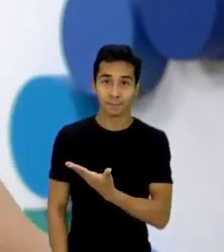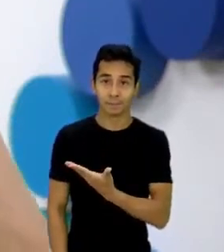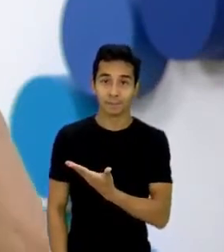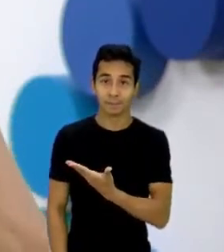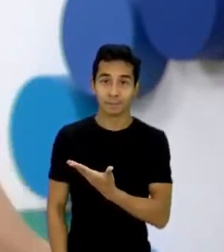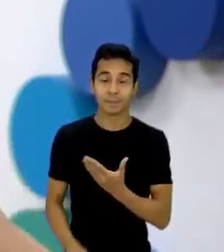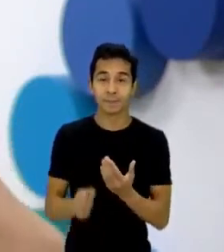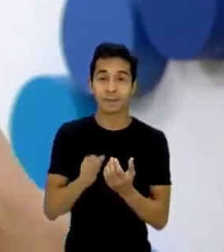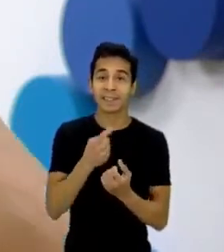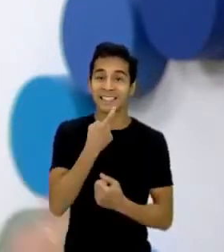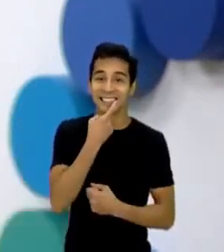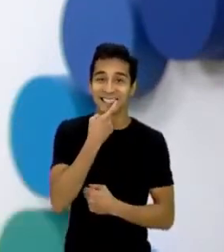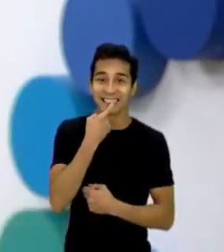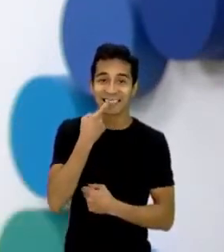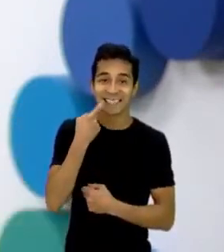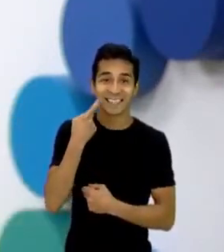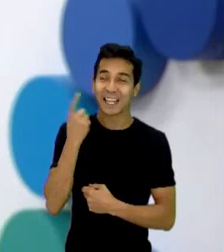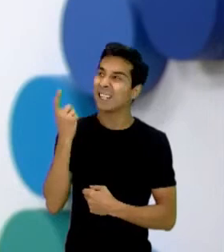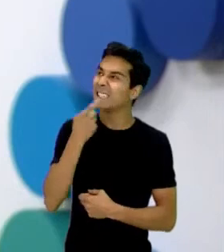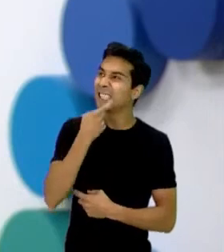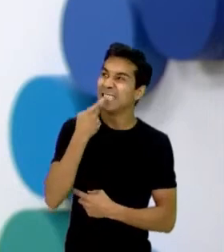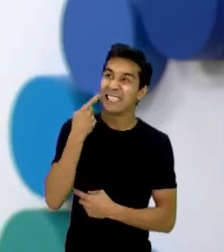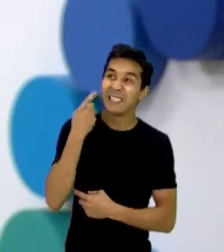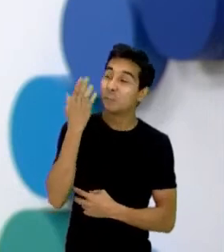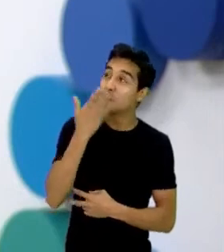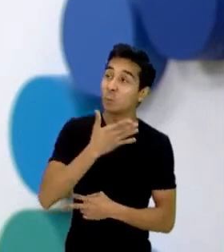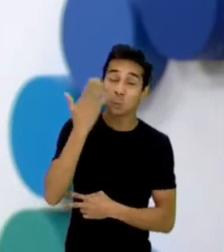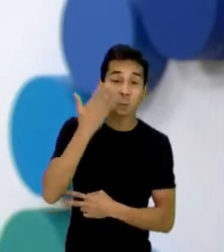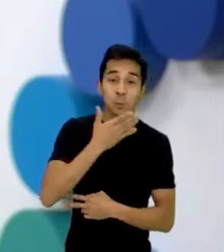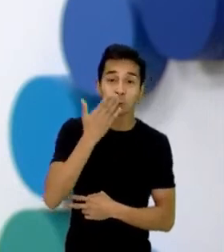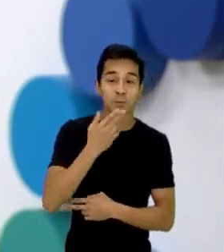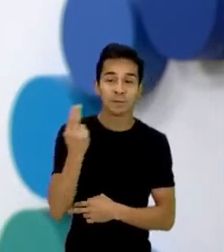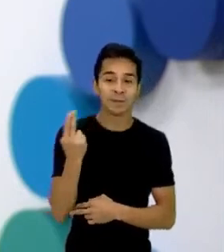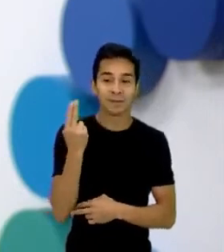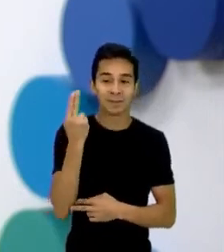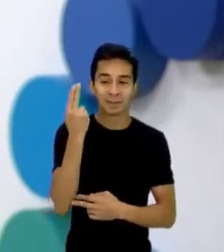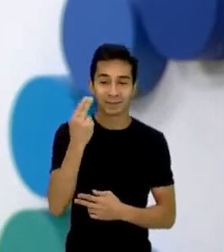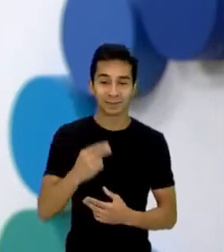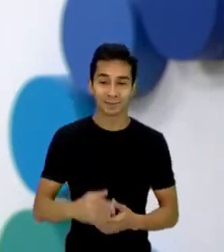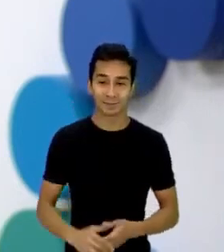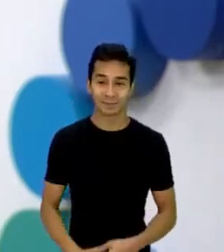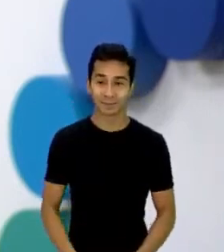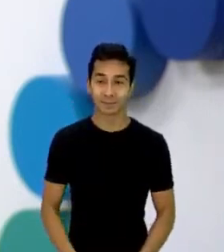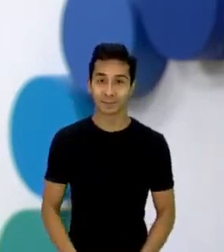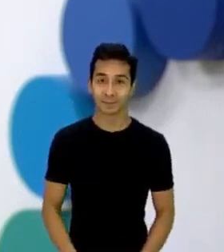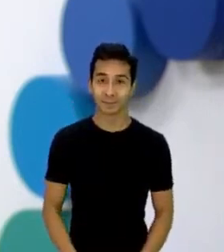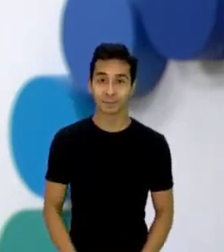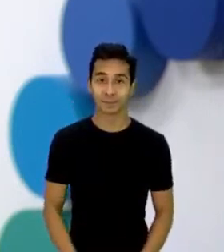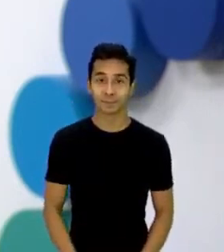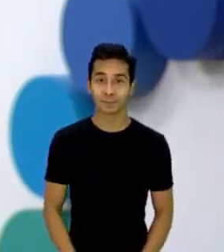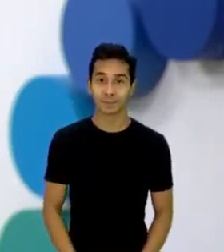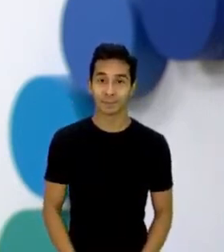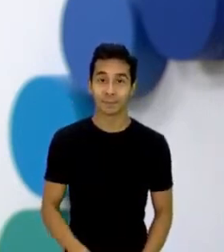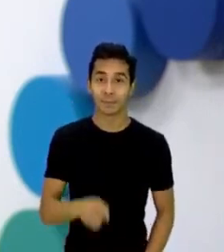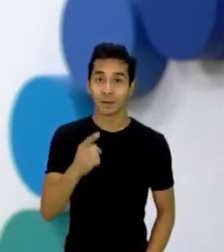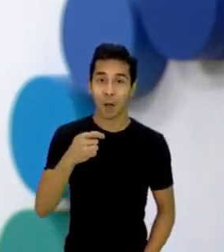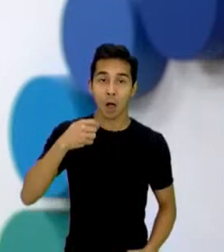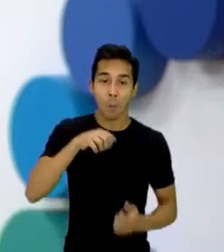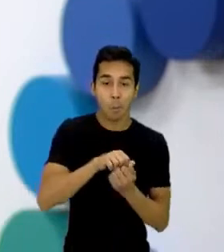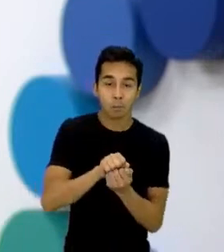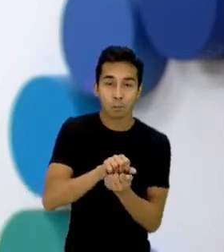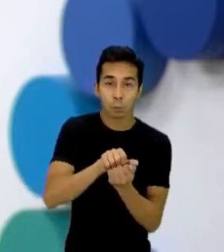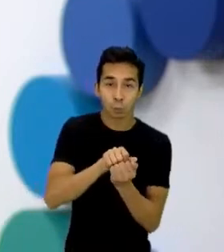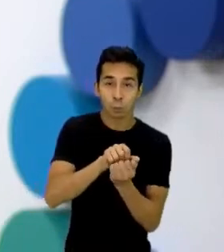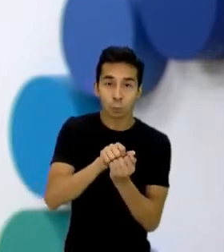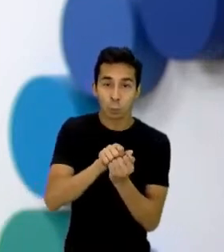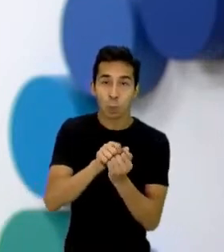você tem os dentes, aqui não dá para ver os dentes do nosso torso, tá? Bom, e aí você engole, e